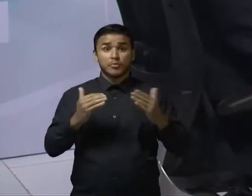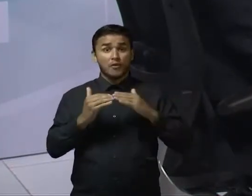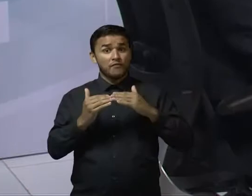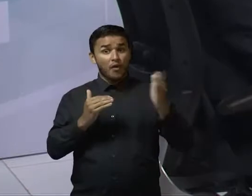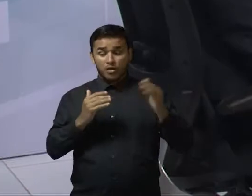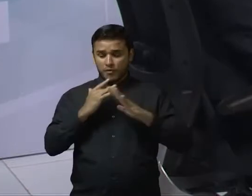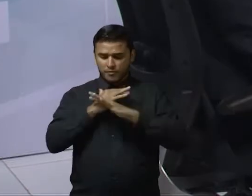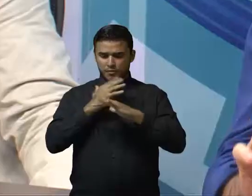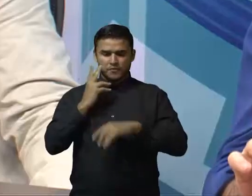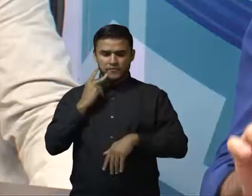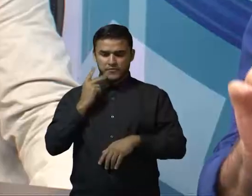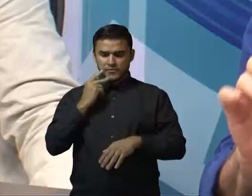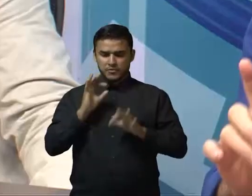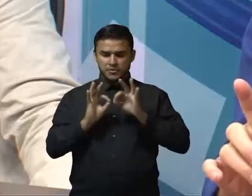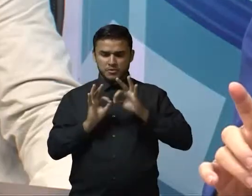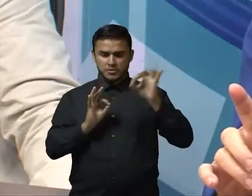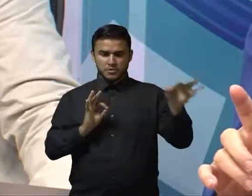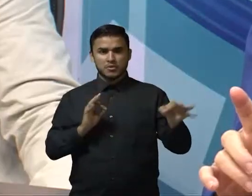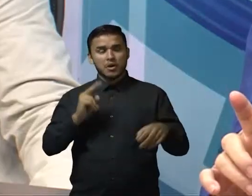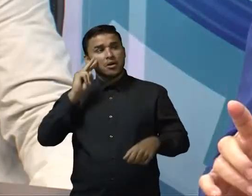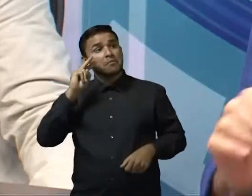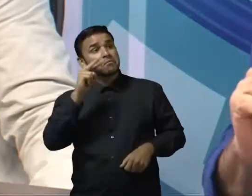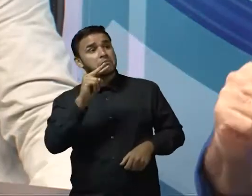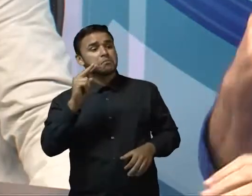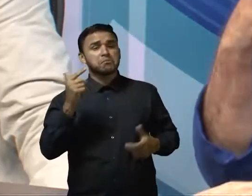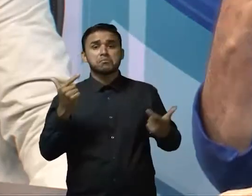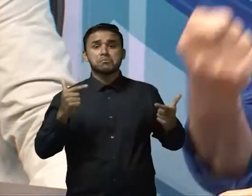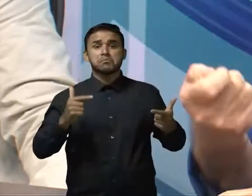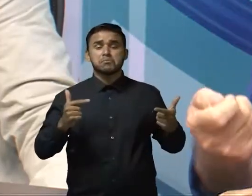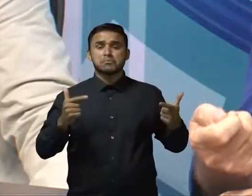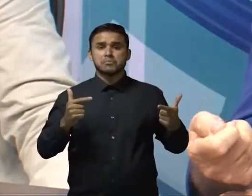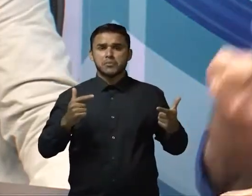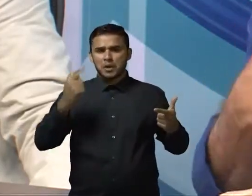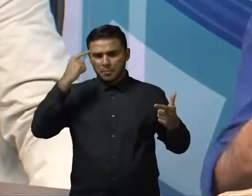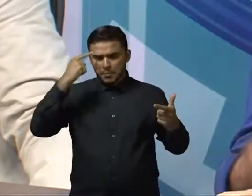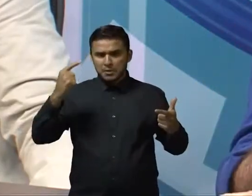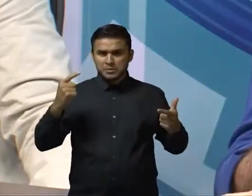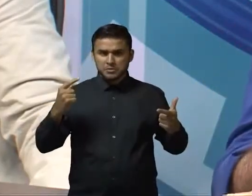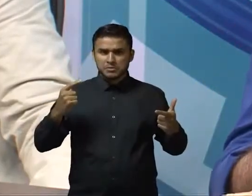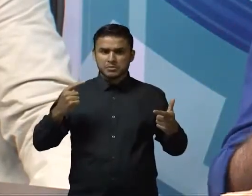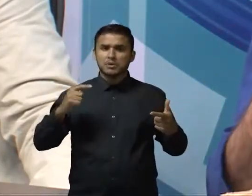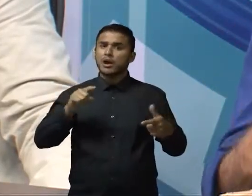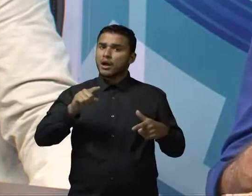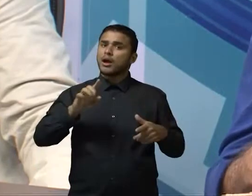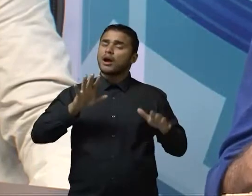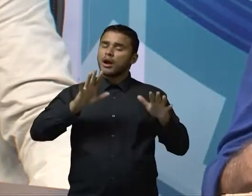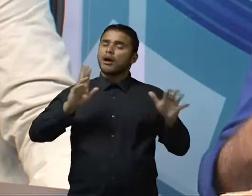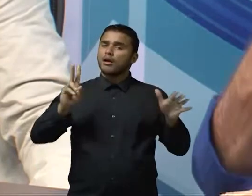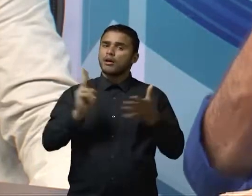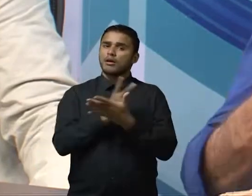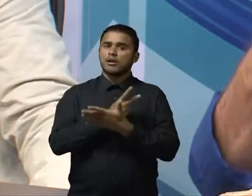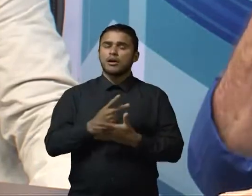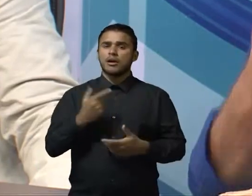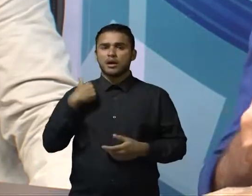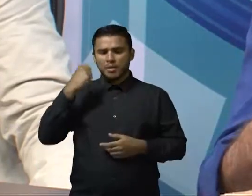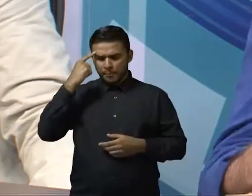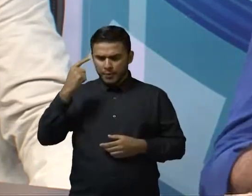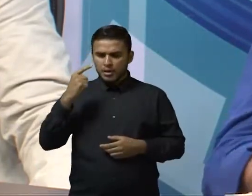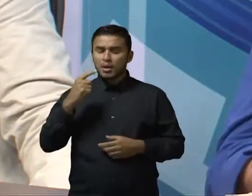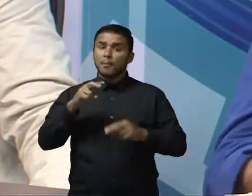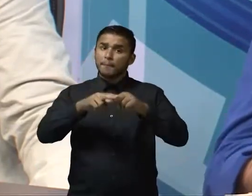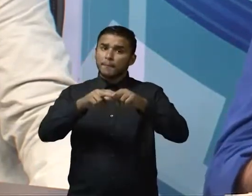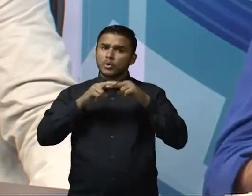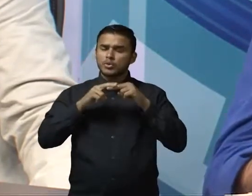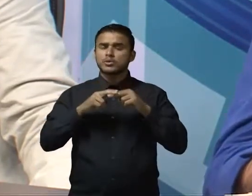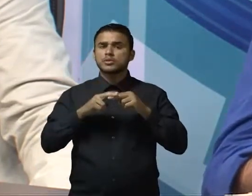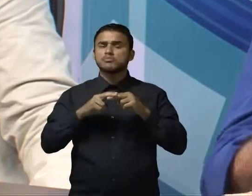Fortaleza, a sociedade não passasse a vê-los. E eu acho que esse não ver, de certa forma, denota um componente muito